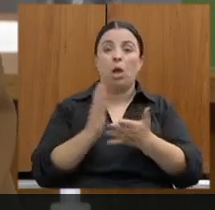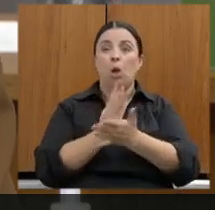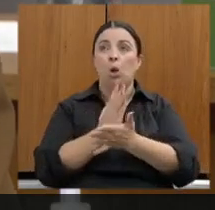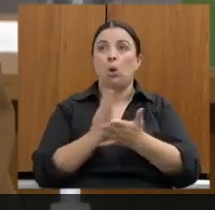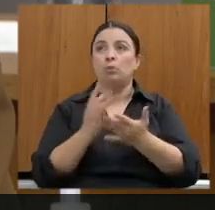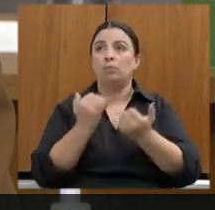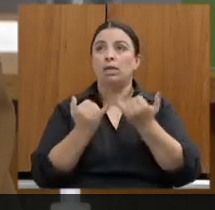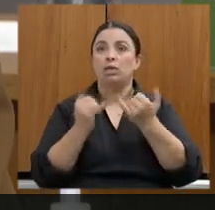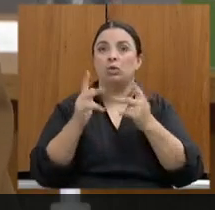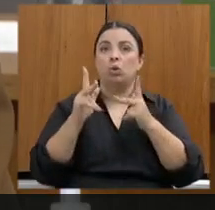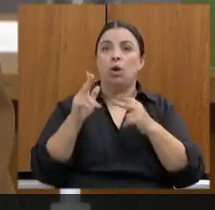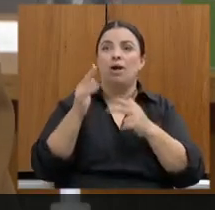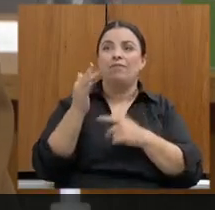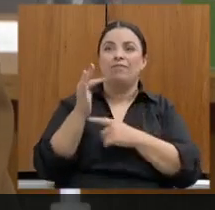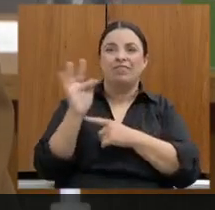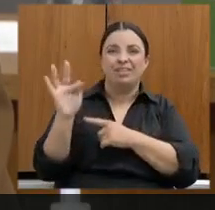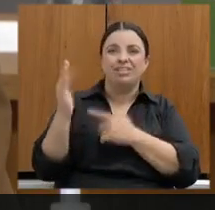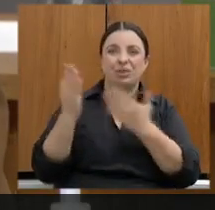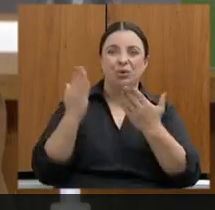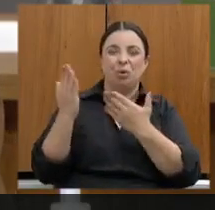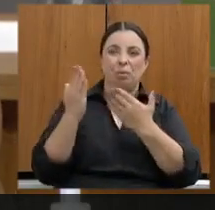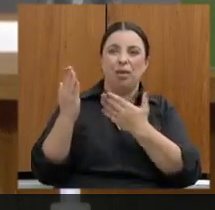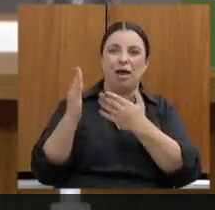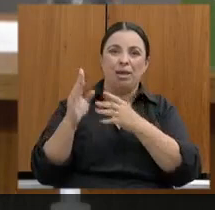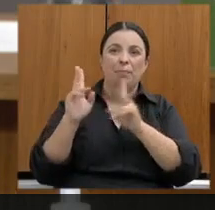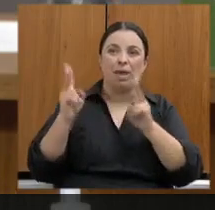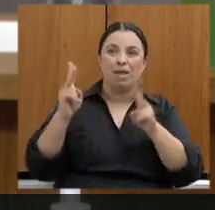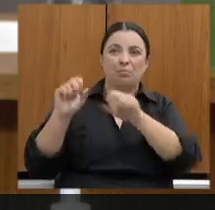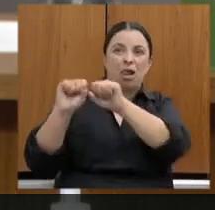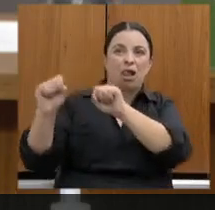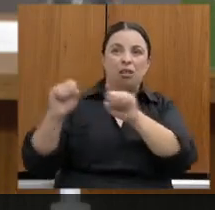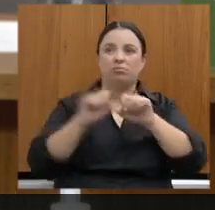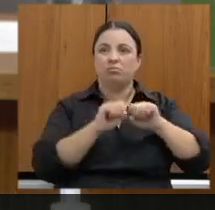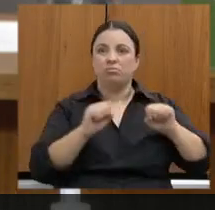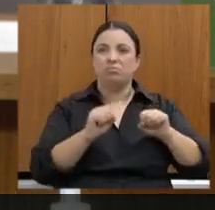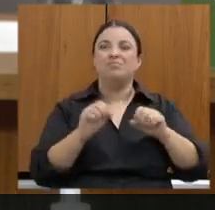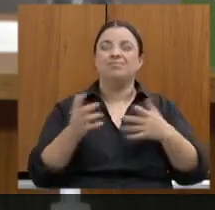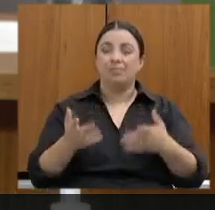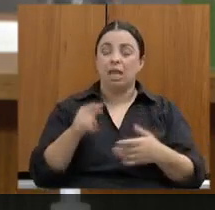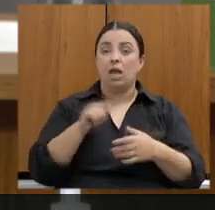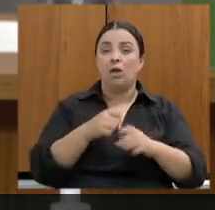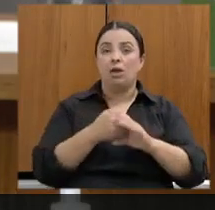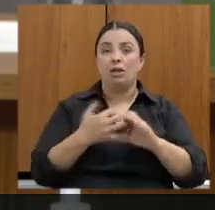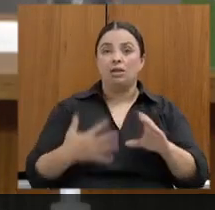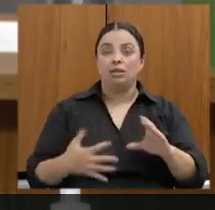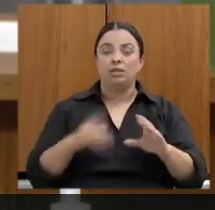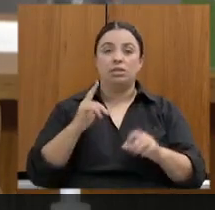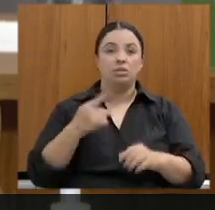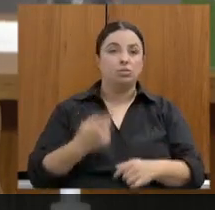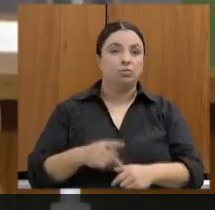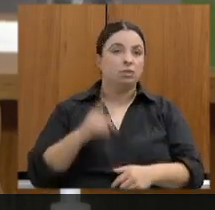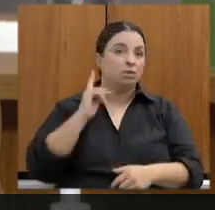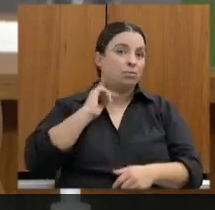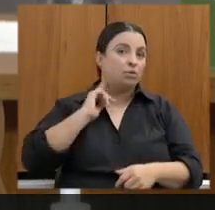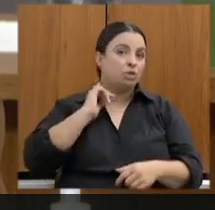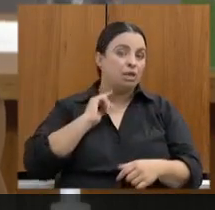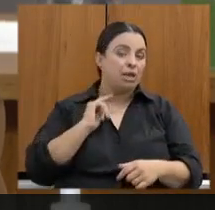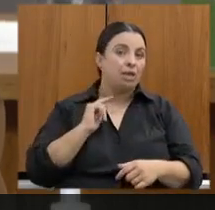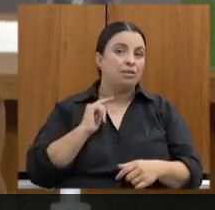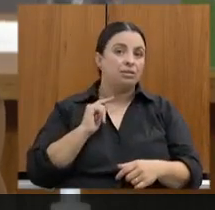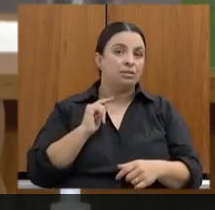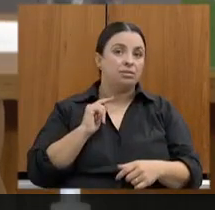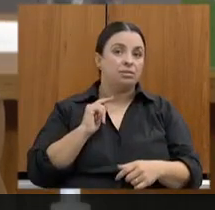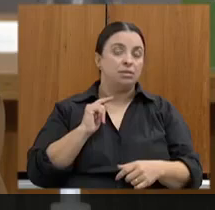e outros e outros países aí isso é uma característica do nosso Estado esse estado dessa dimensão